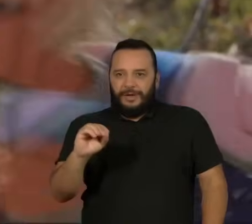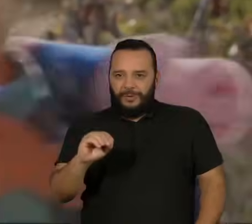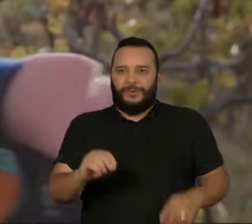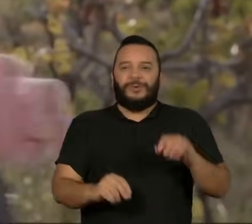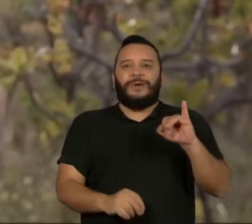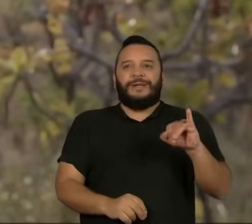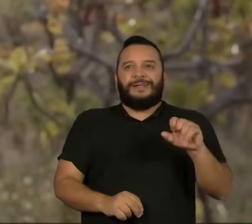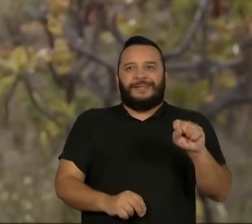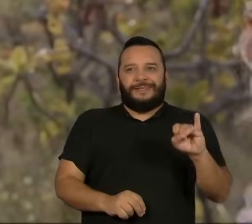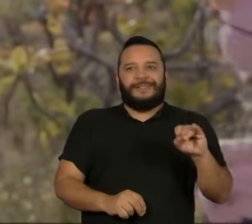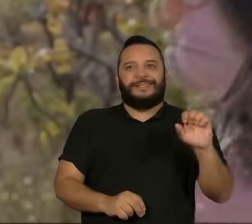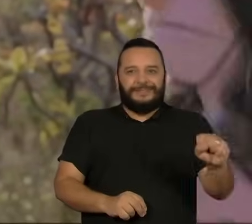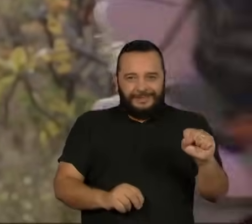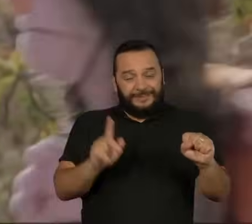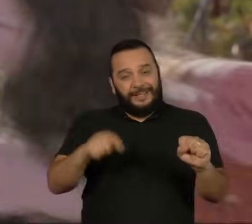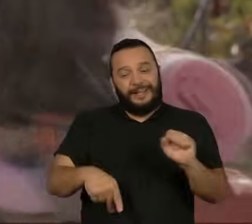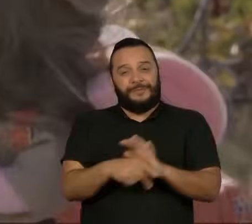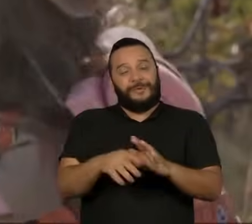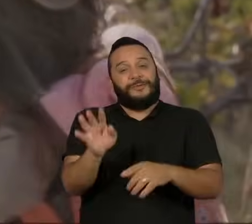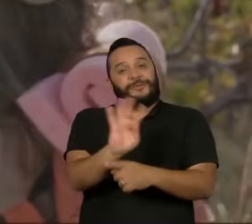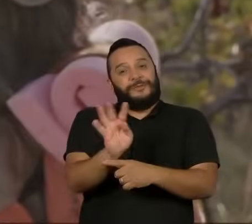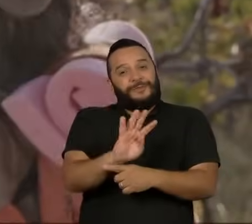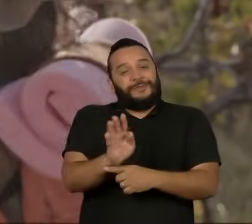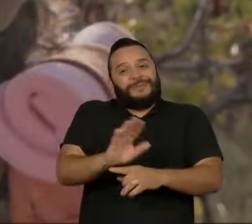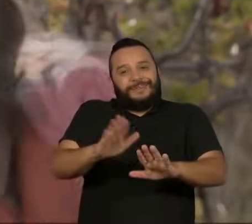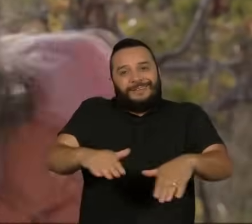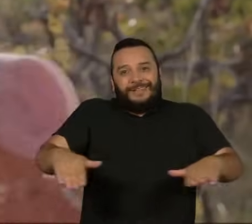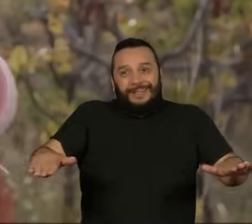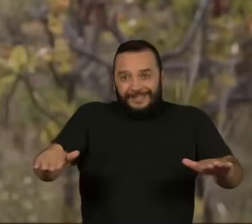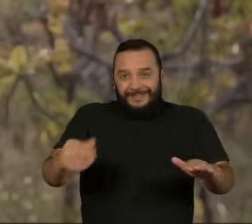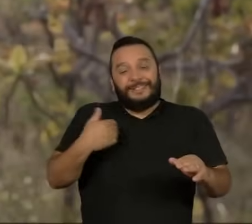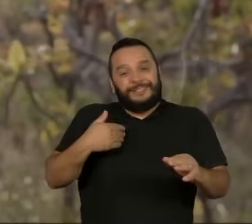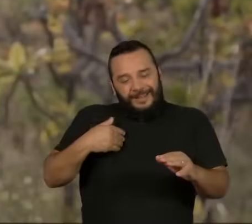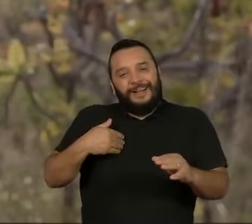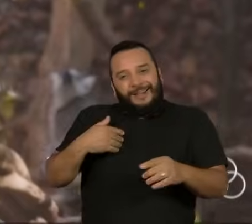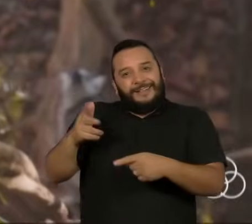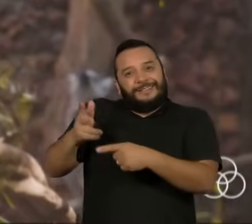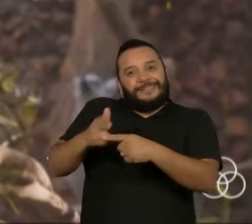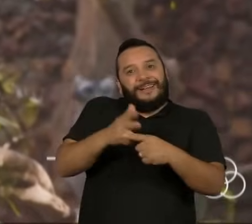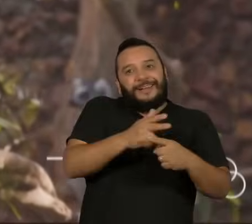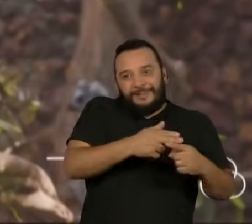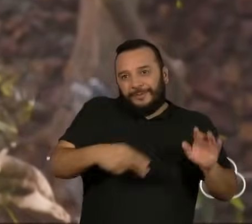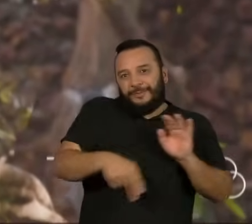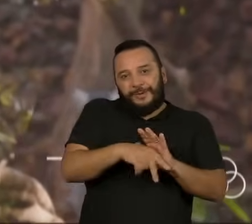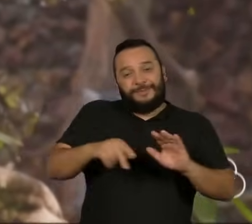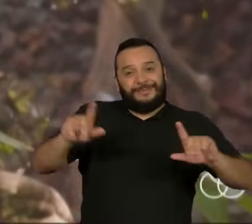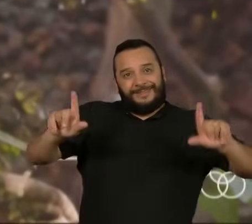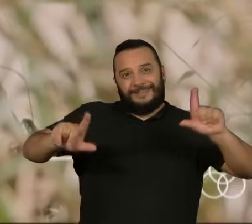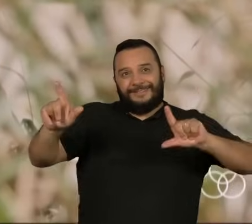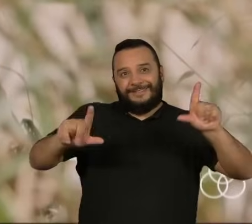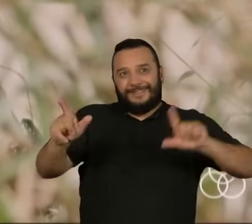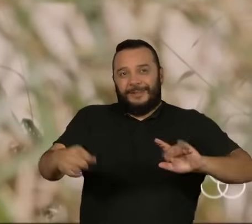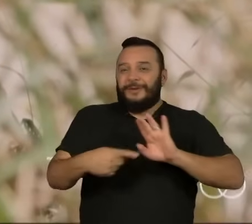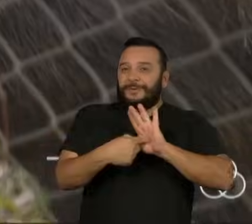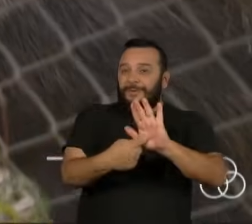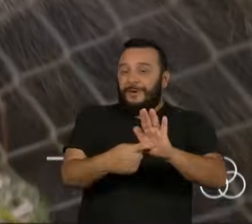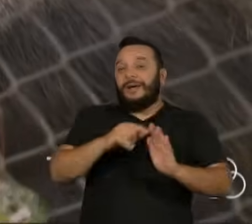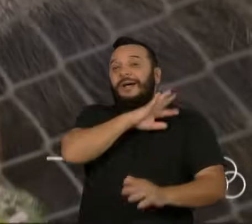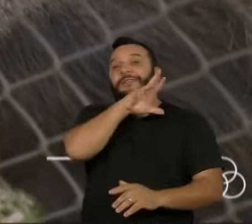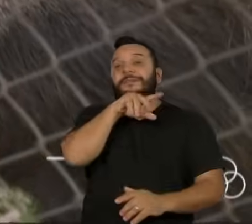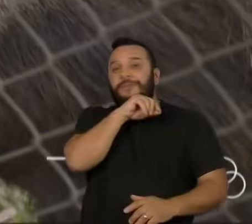Brasil, filme infantil baseado em séries realizadas para televisão, apresenta animais desses 3